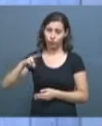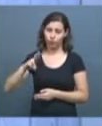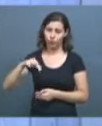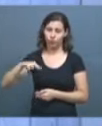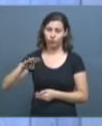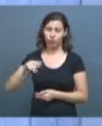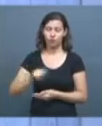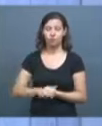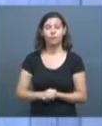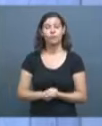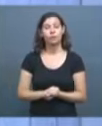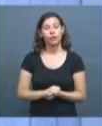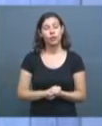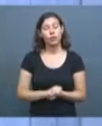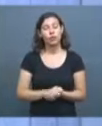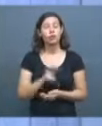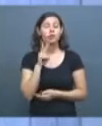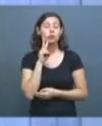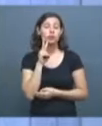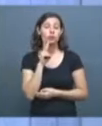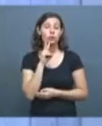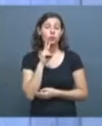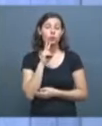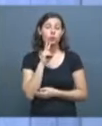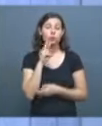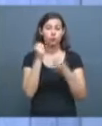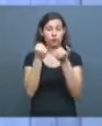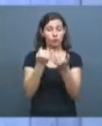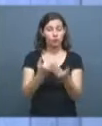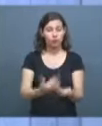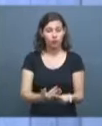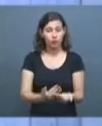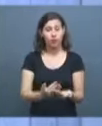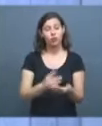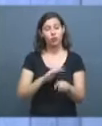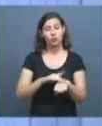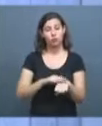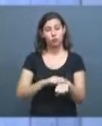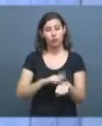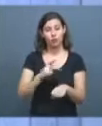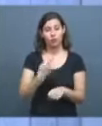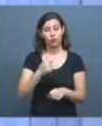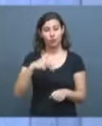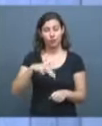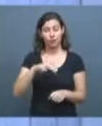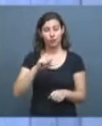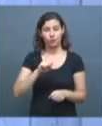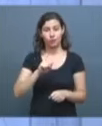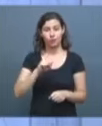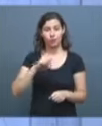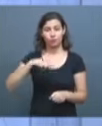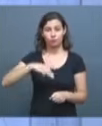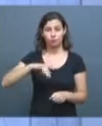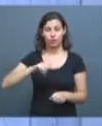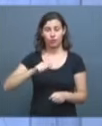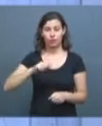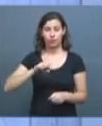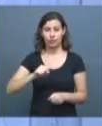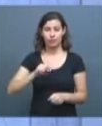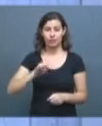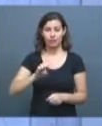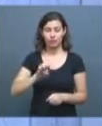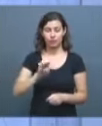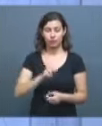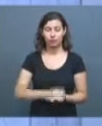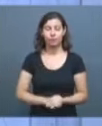da UFO, na próxima segunda-feira, vai falar sobre hanseníase, uma doença infecciosa crônica.